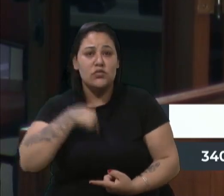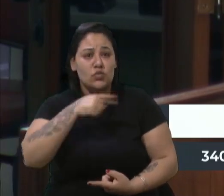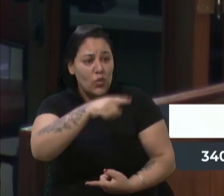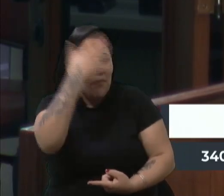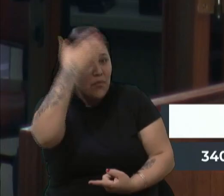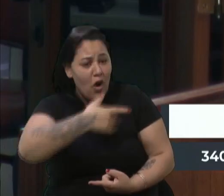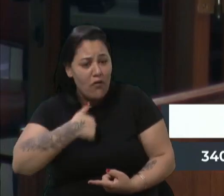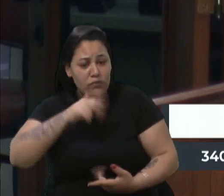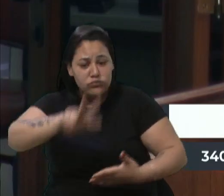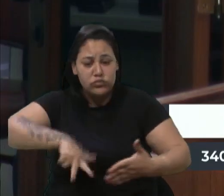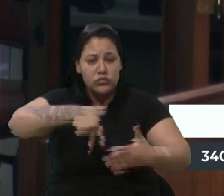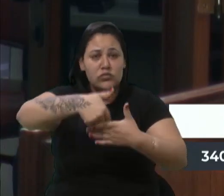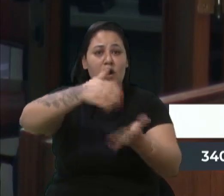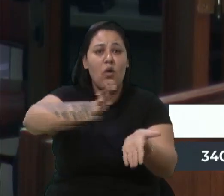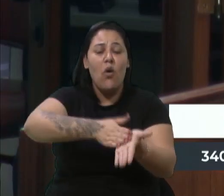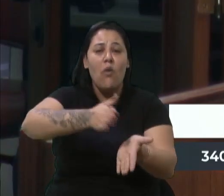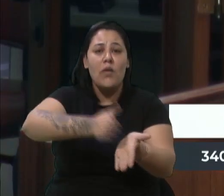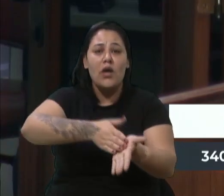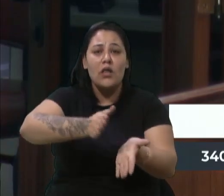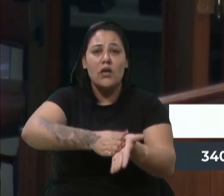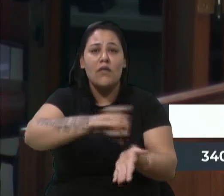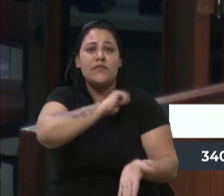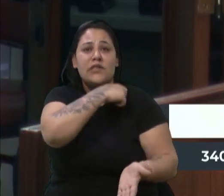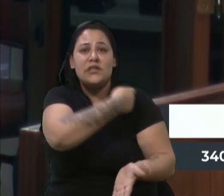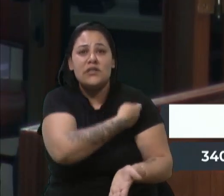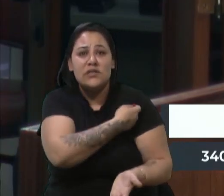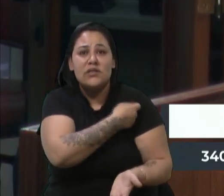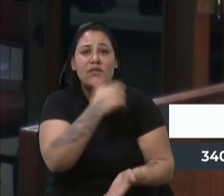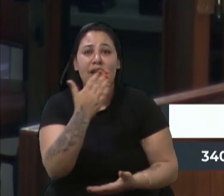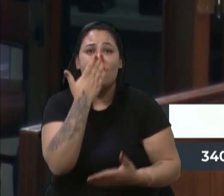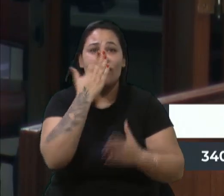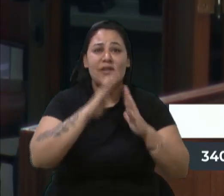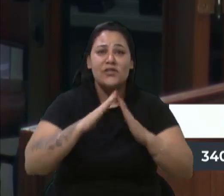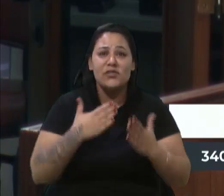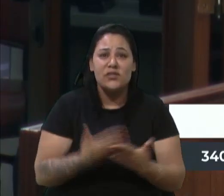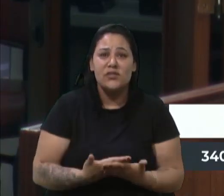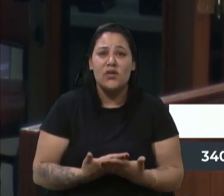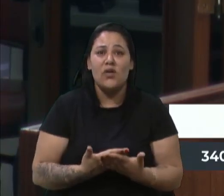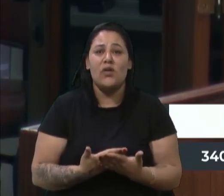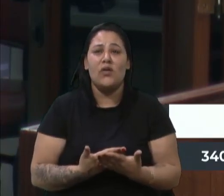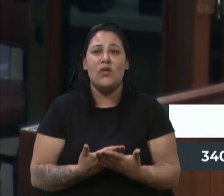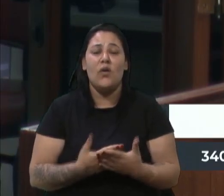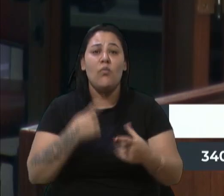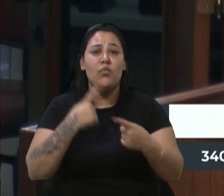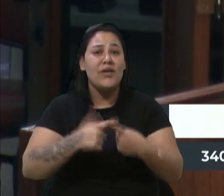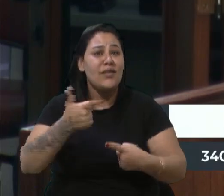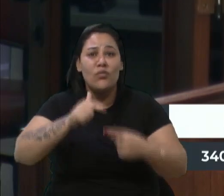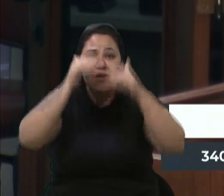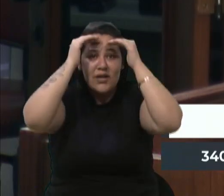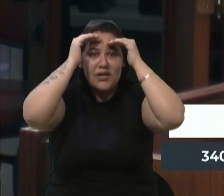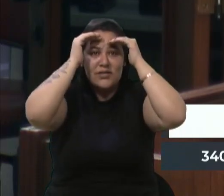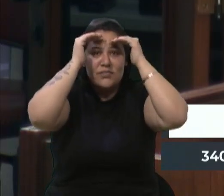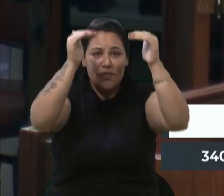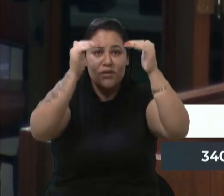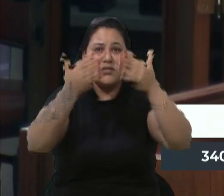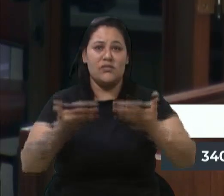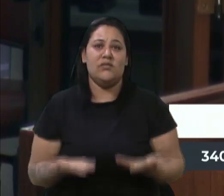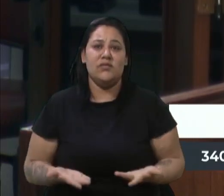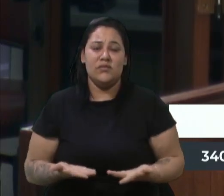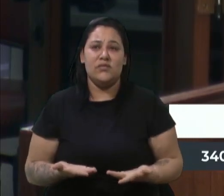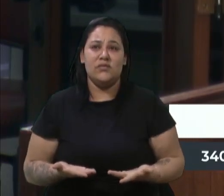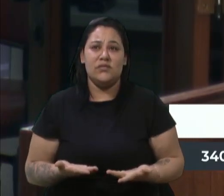tribuna, cobrando a fiscalização na frente das escolas pelo desrespeito